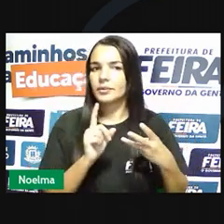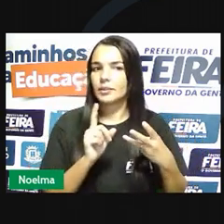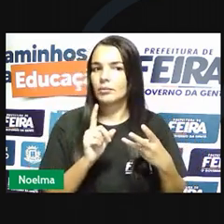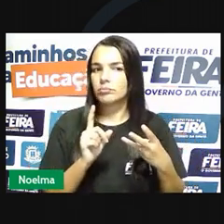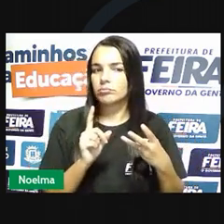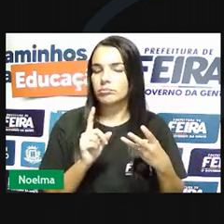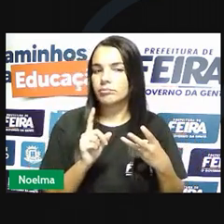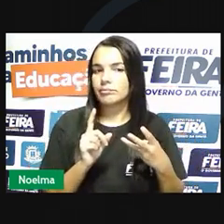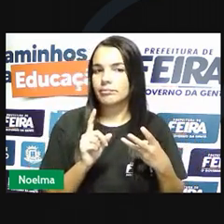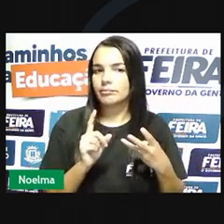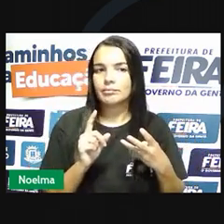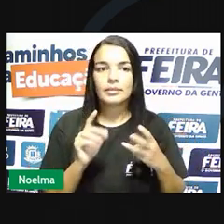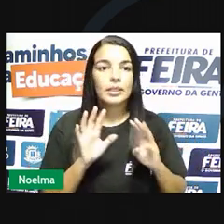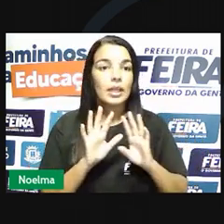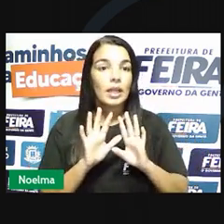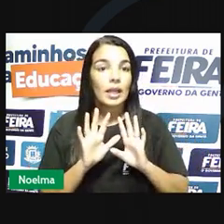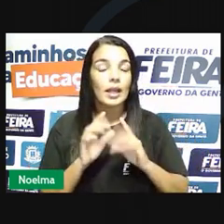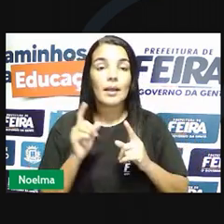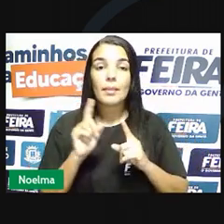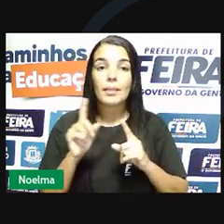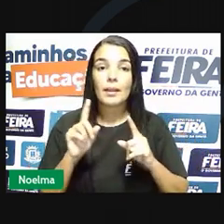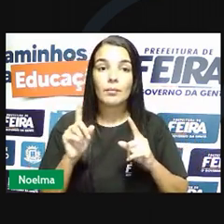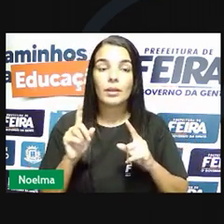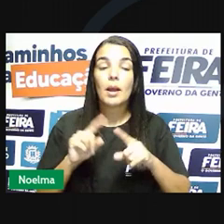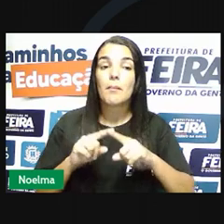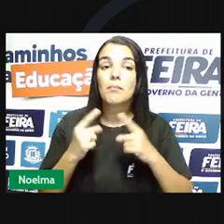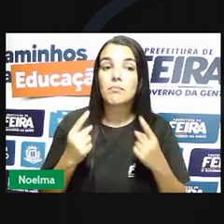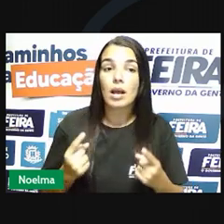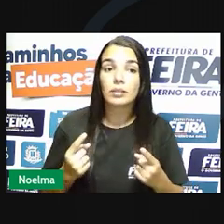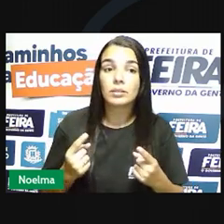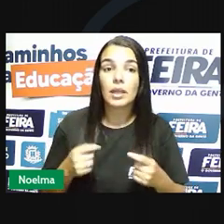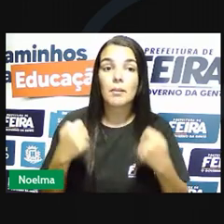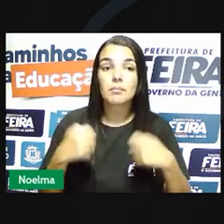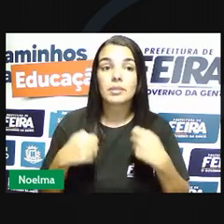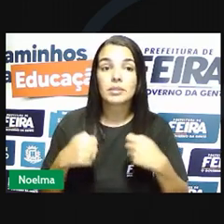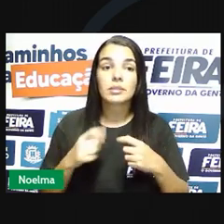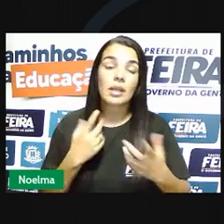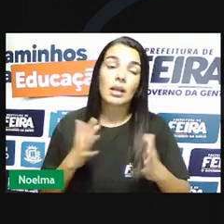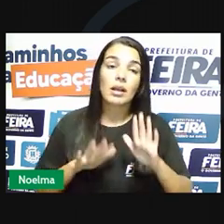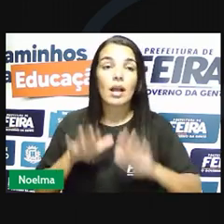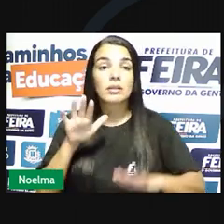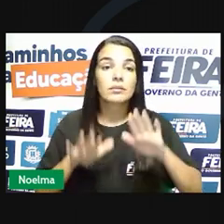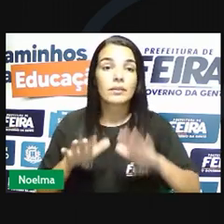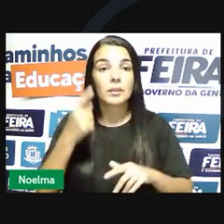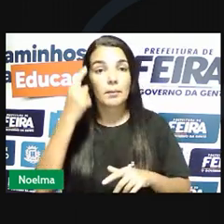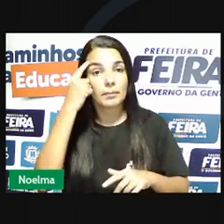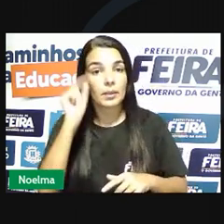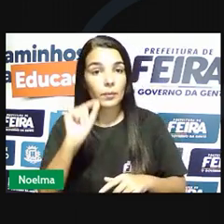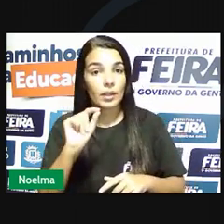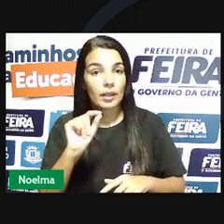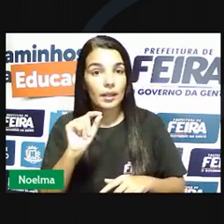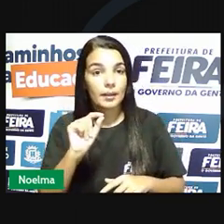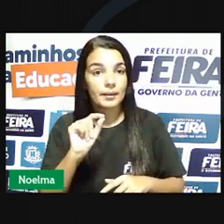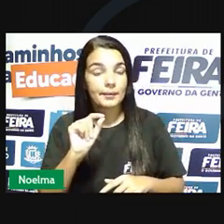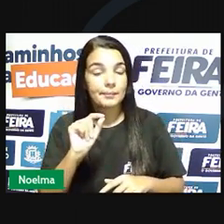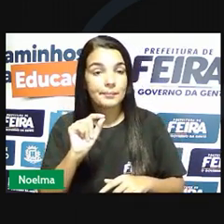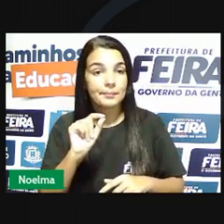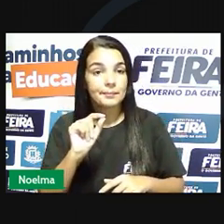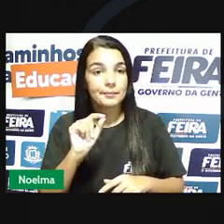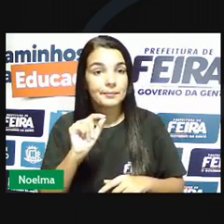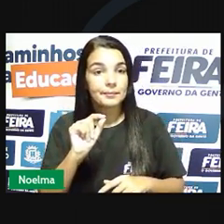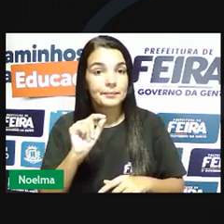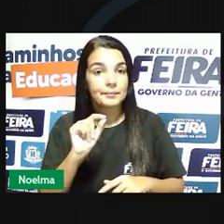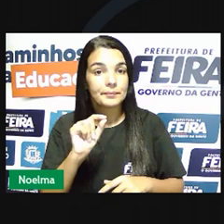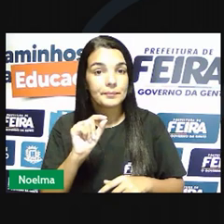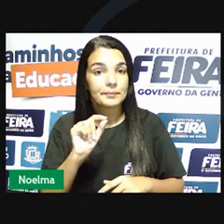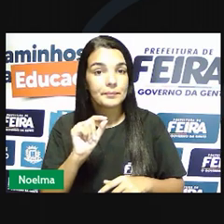Desenvolvimento, um parágrafo. Conclusão, um parágrafo. Não é necessariamente isso. Depende de várias coisas. Por exemplo, depende